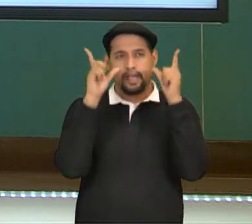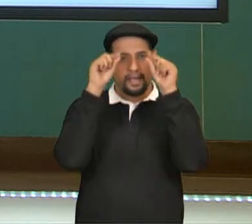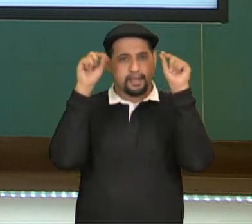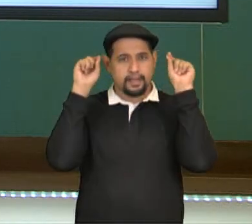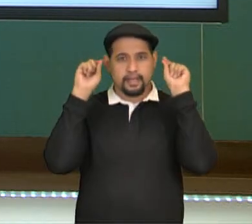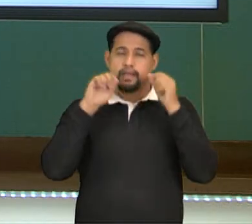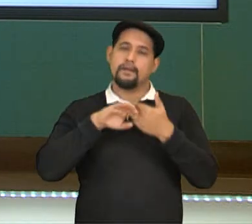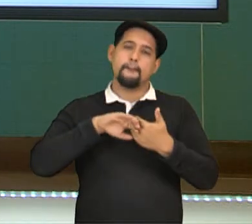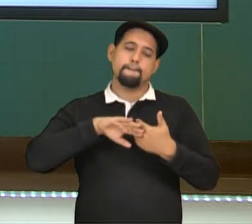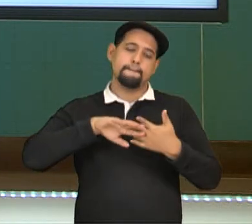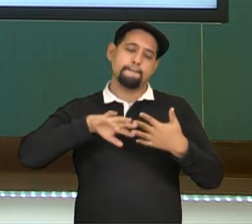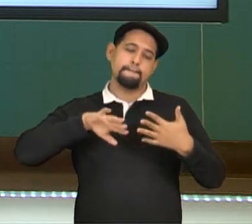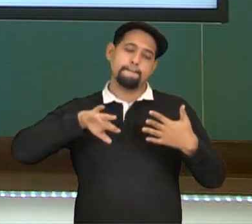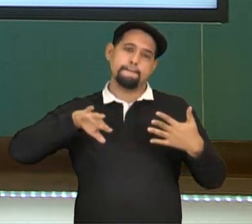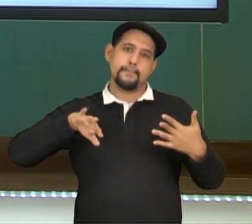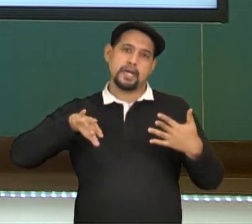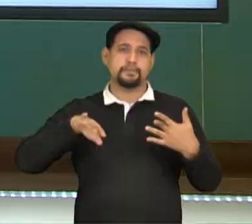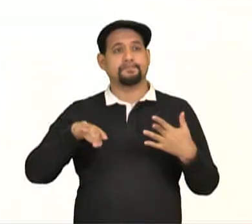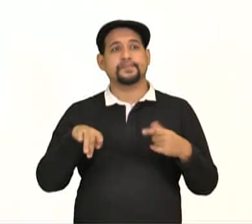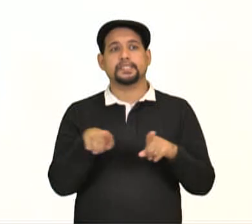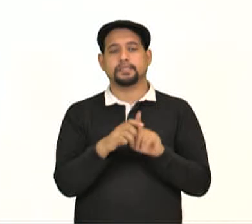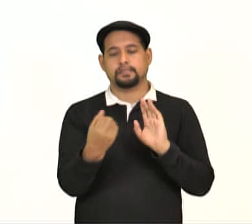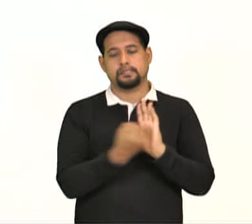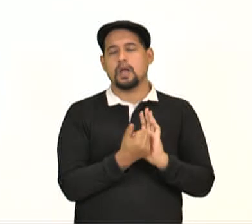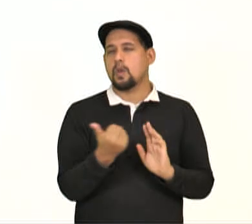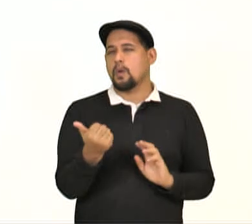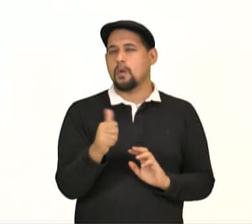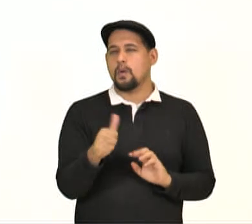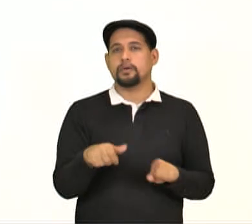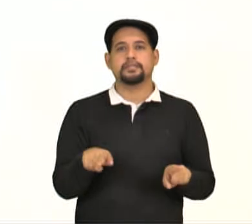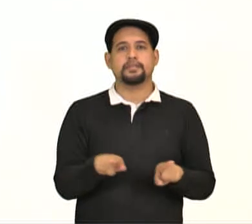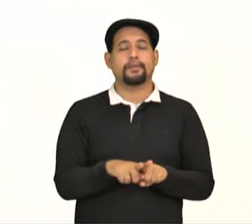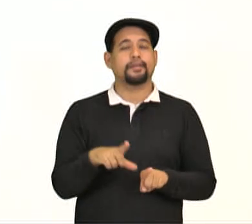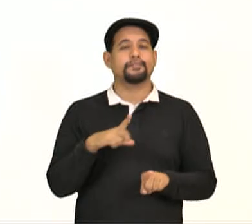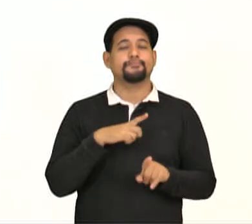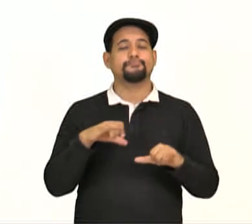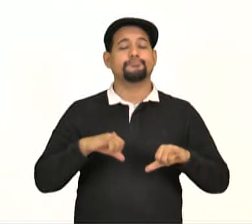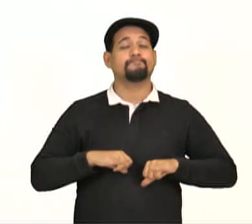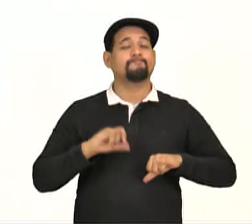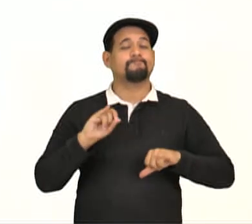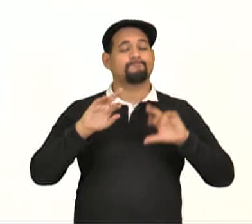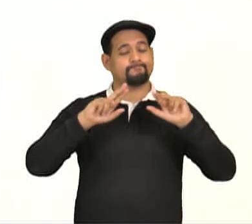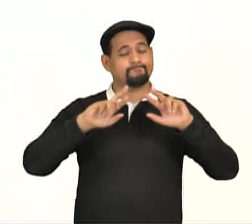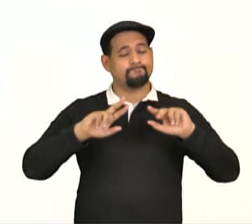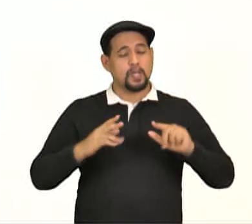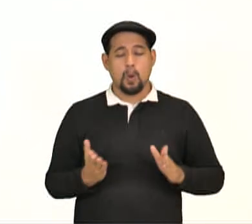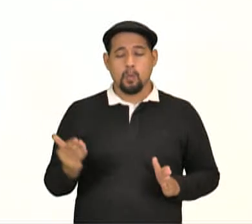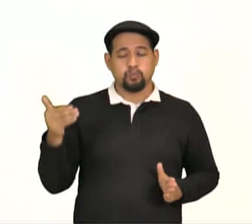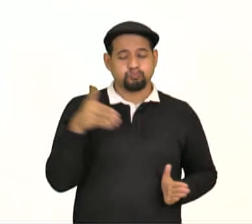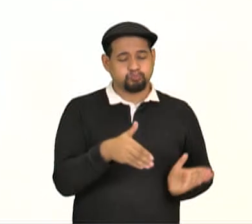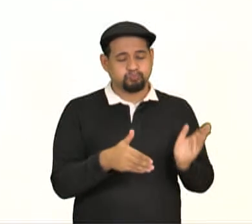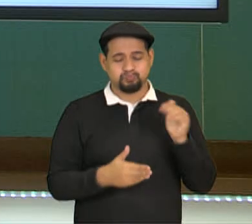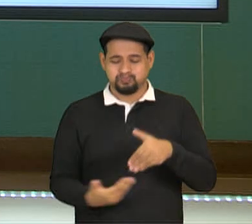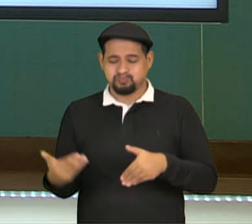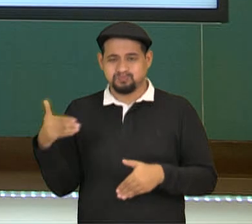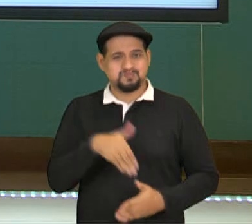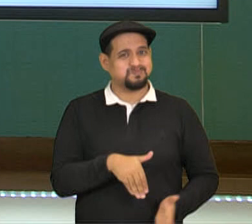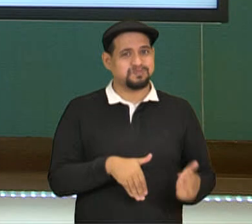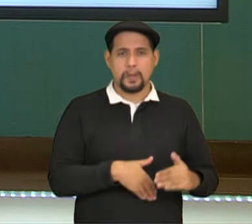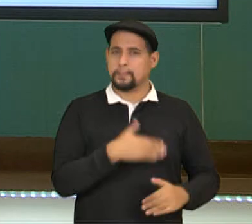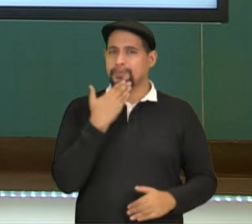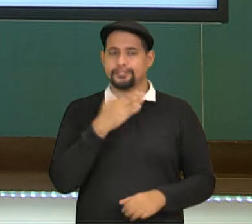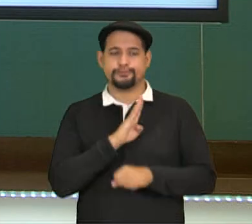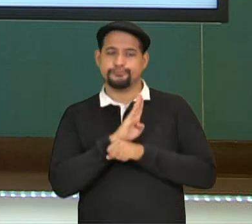mais vão se distanciar. E no século XI, Bizâncio também vai começar então a sofrer com diversas invasões e não vai pedir ajuda em nenhum momento para